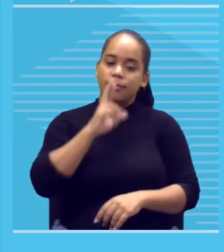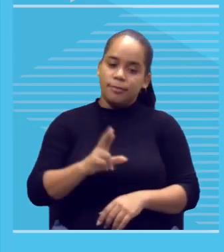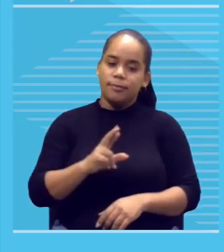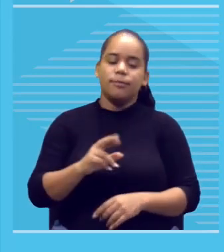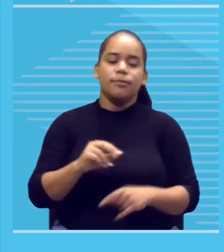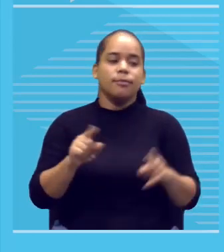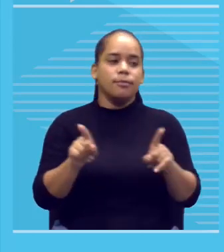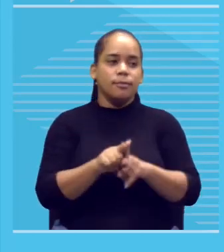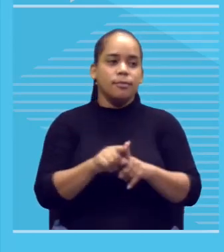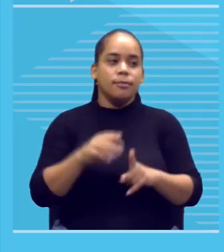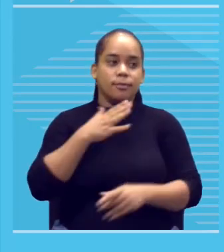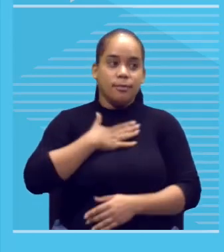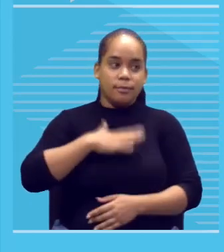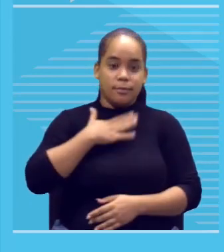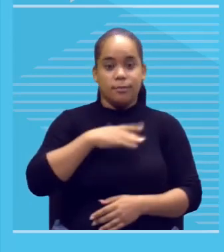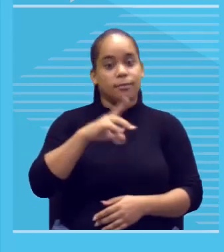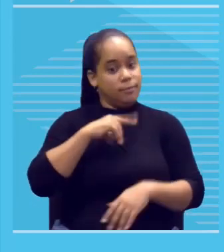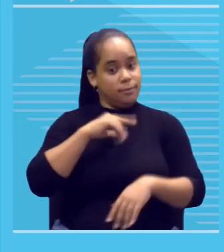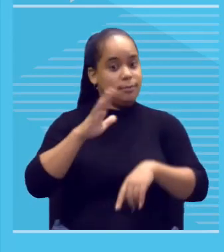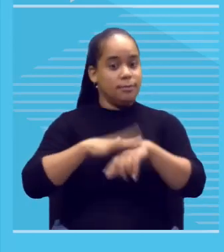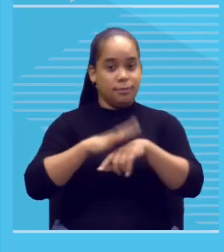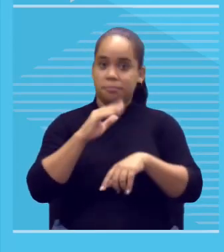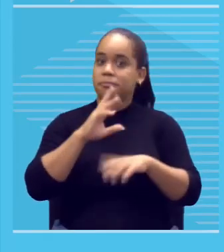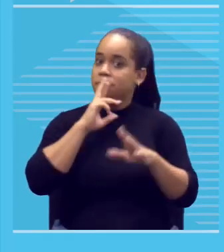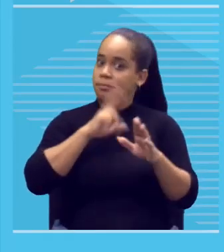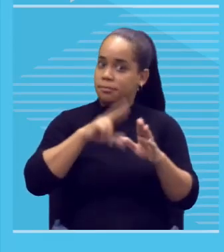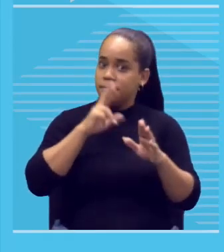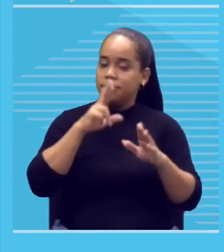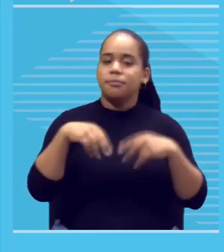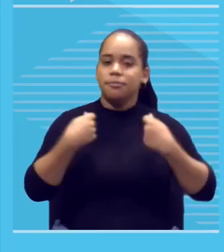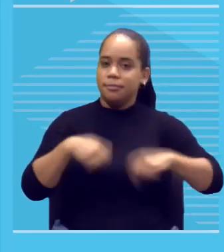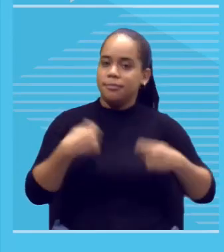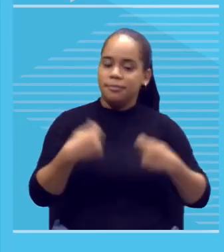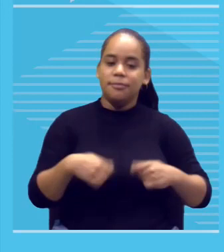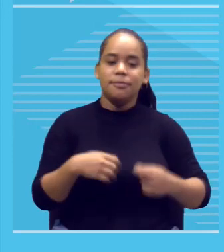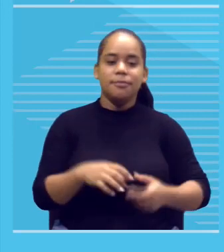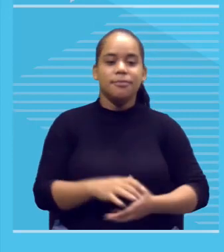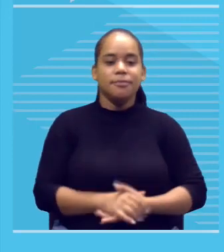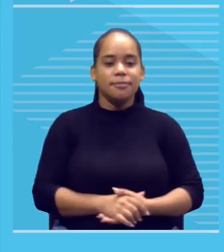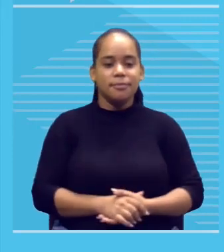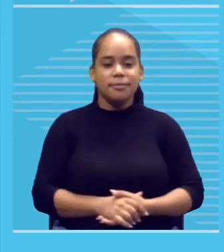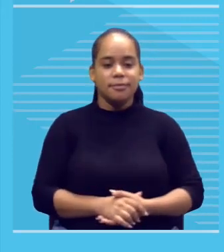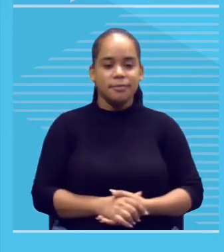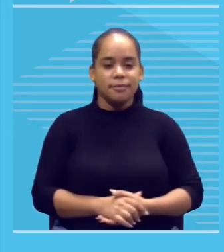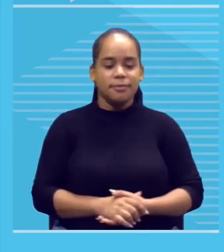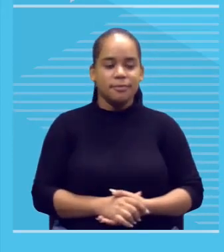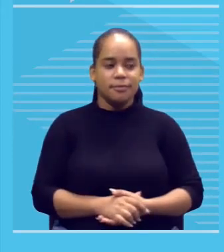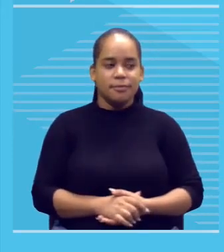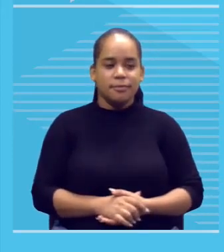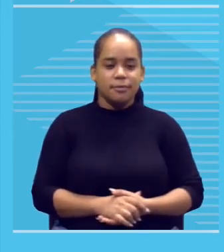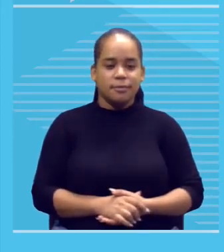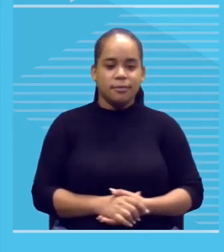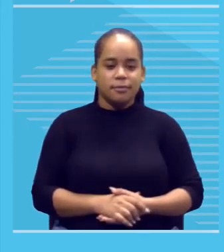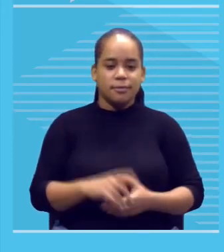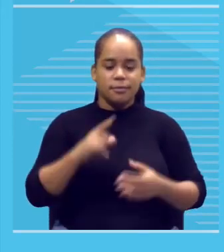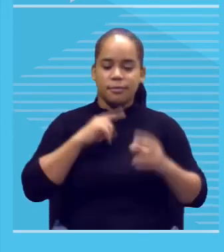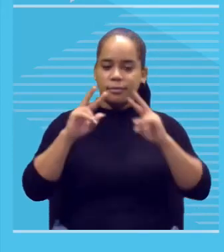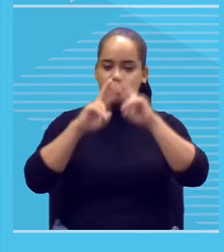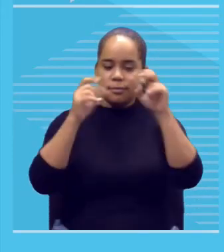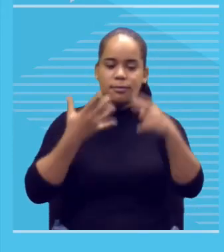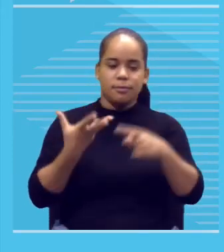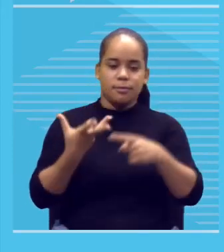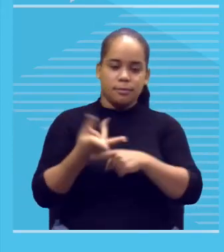certo calma que tem mais problemas sim temos sim mais problemas para a gente resolver aqui sobre expressões